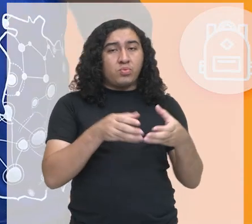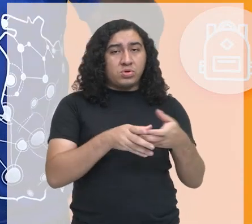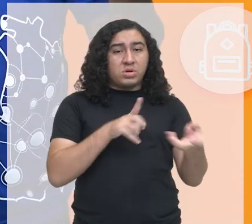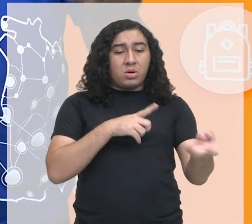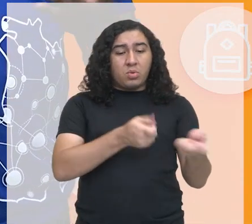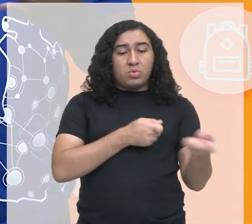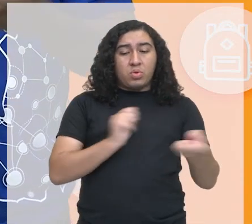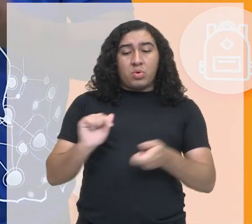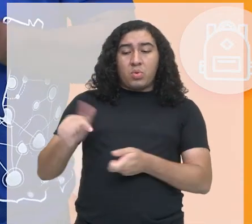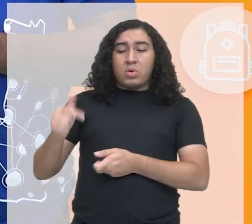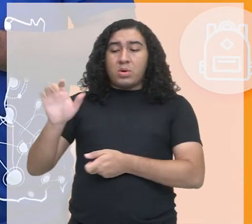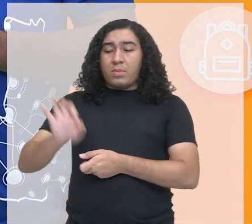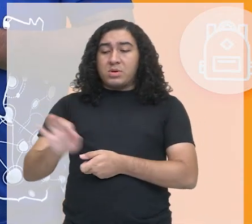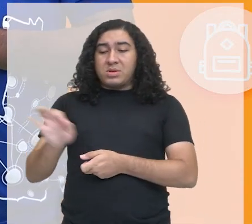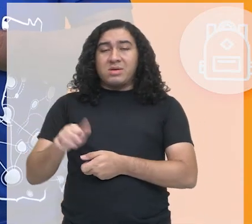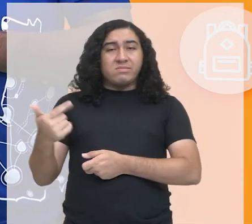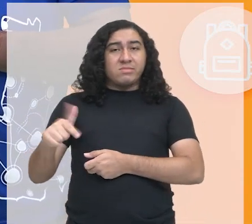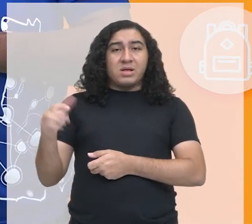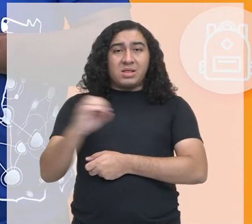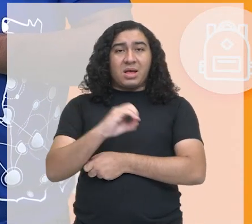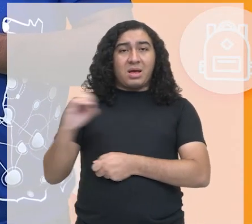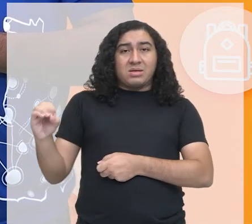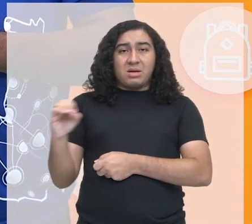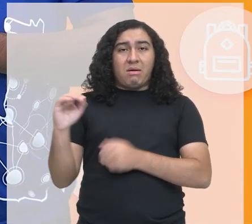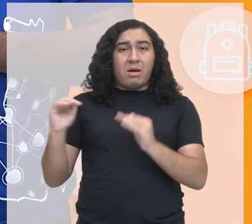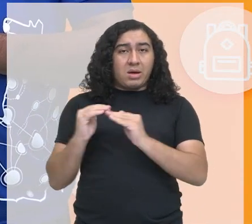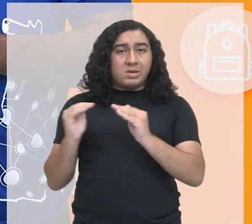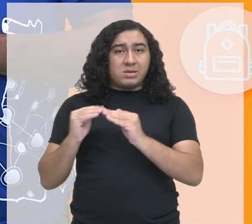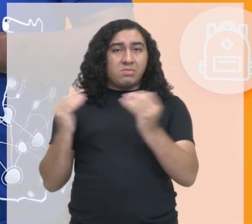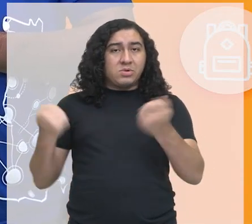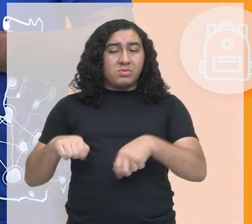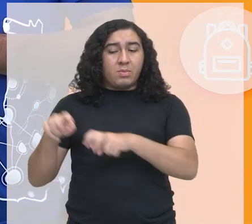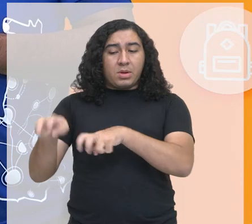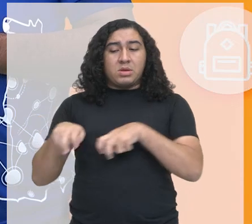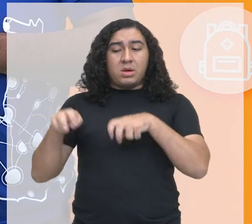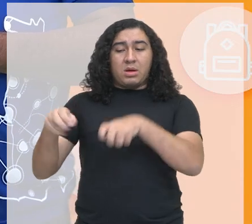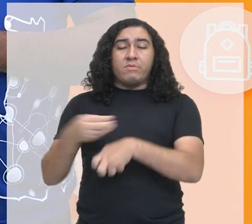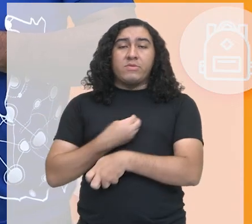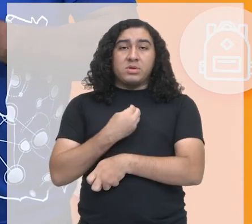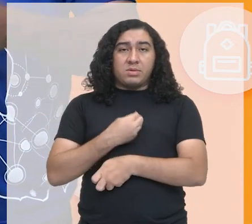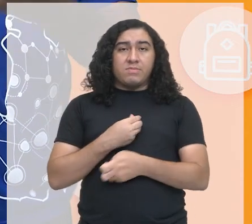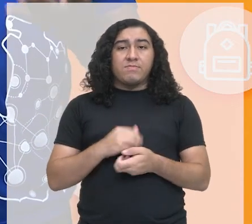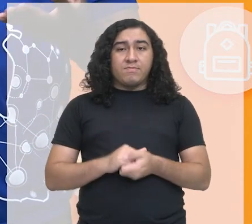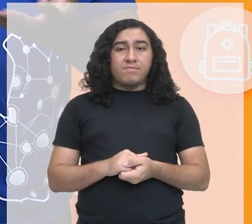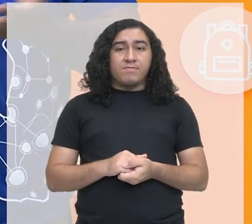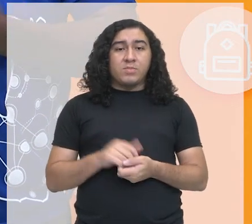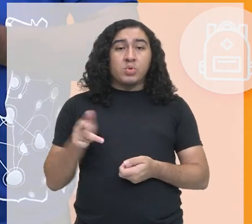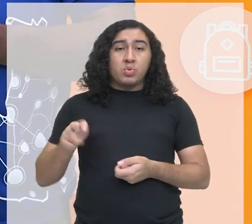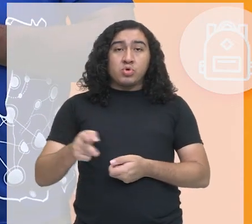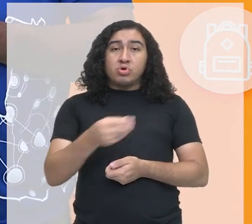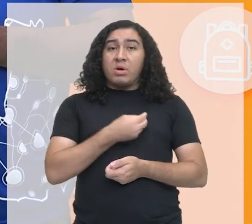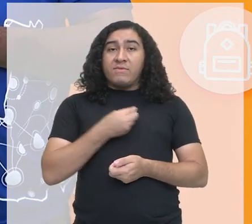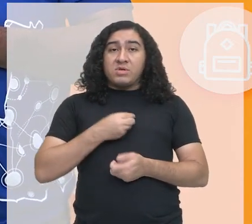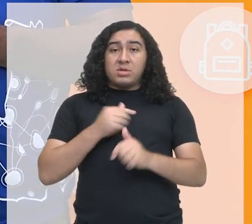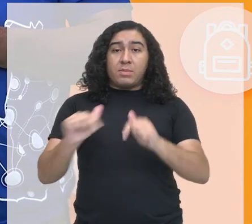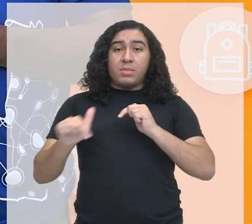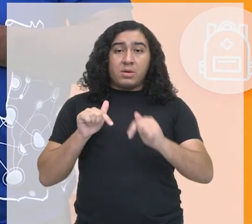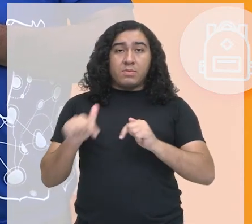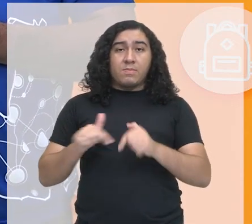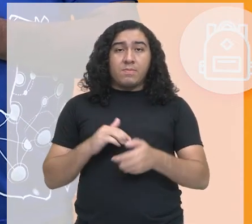a grande maioria das pessoas não tem um pedaço de terra para plantar, para viver, né, e seguir a sua vida